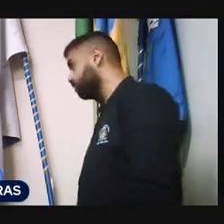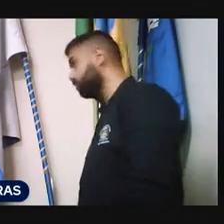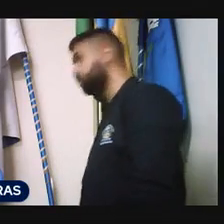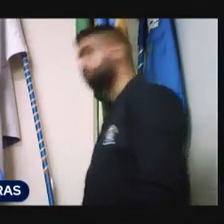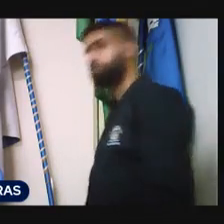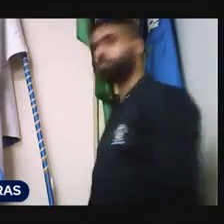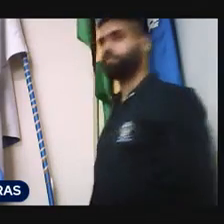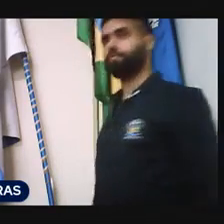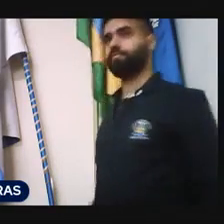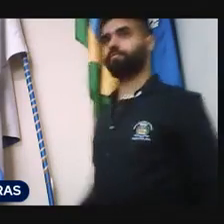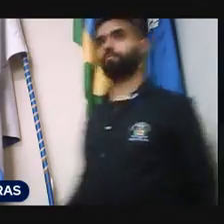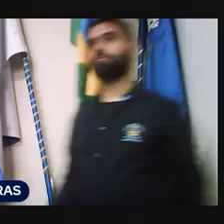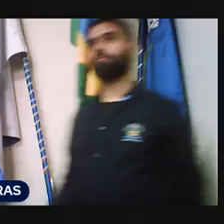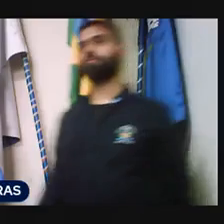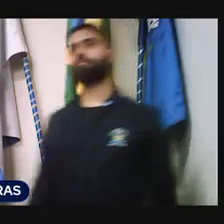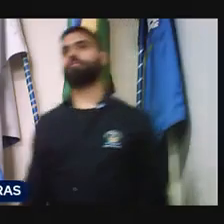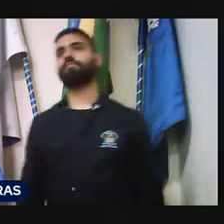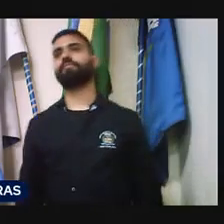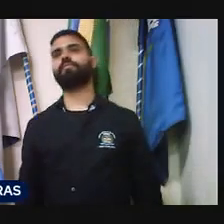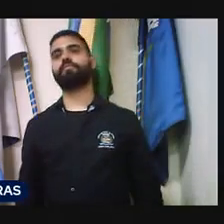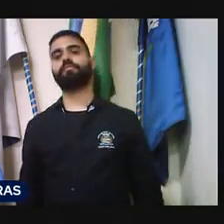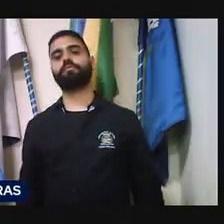E aí